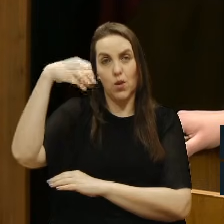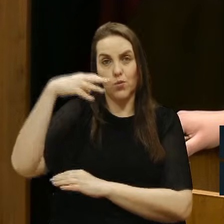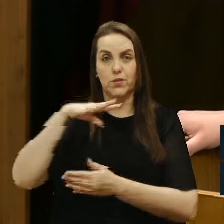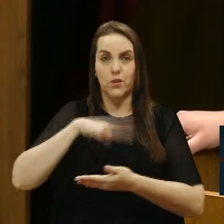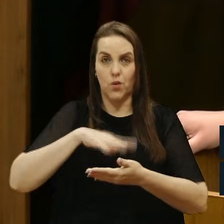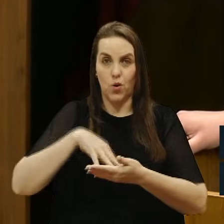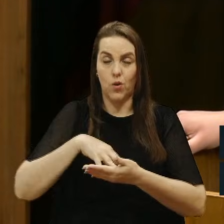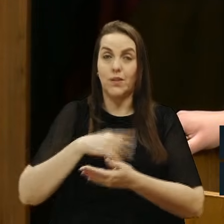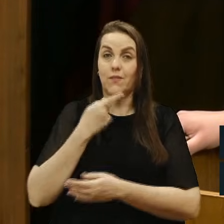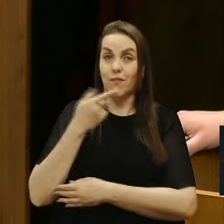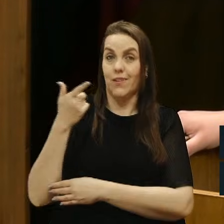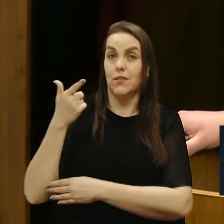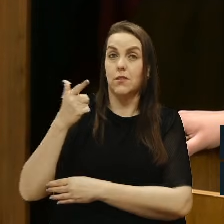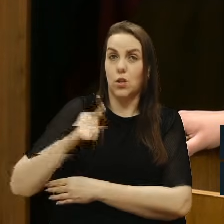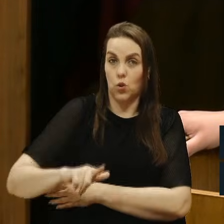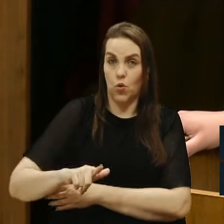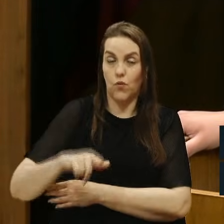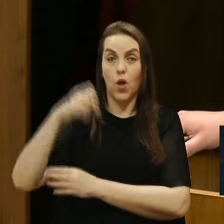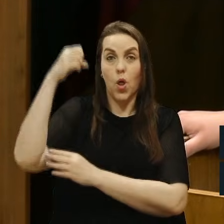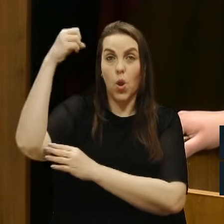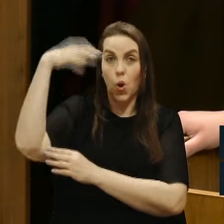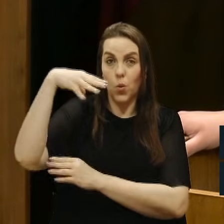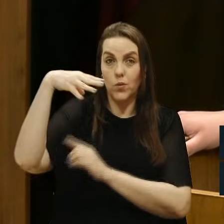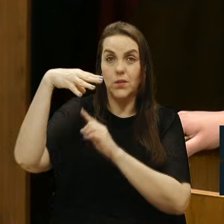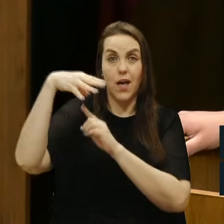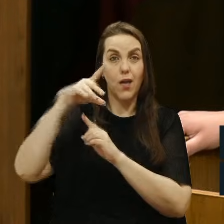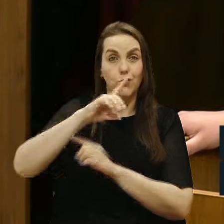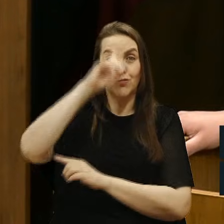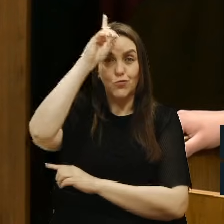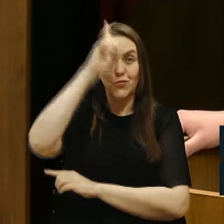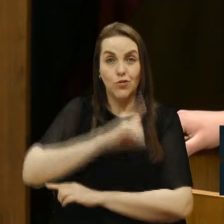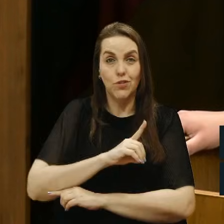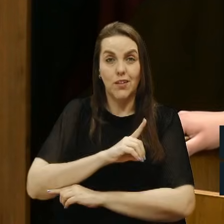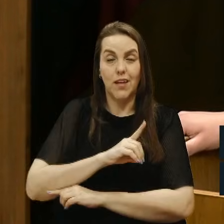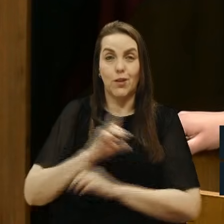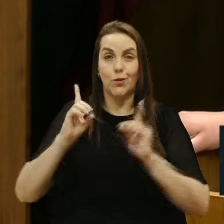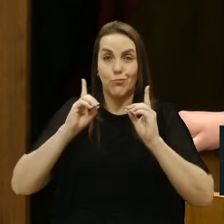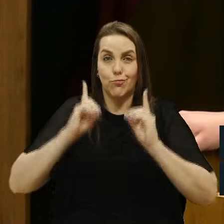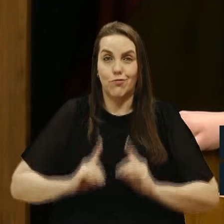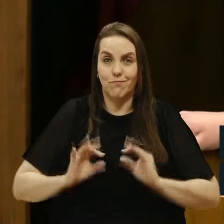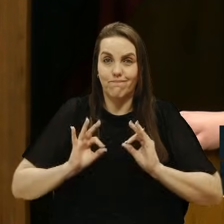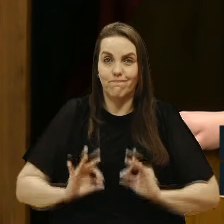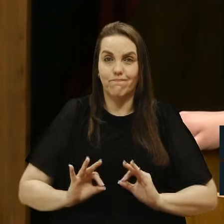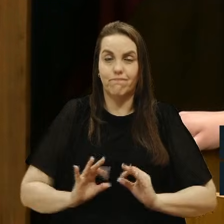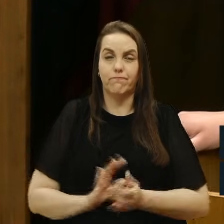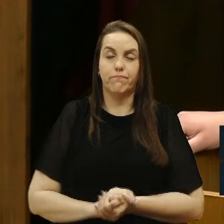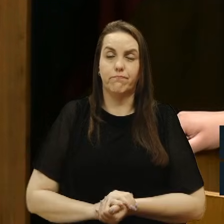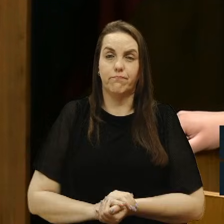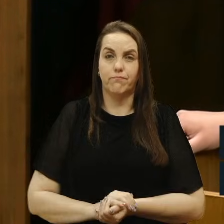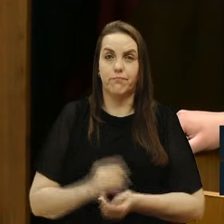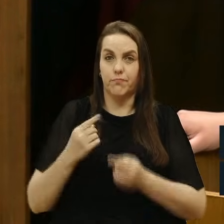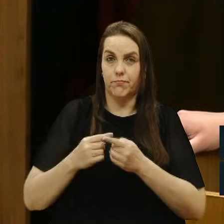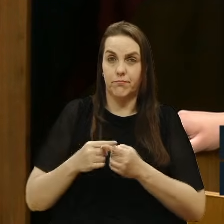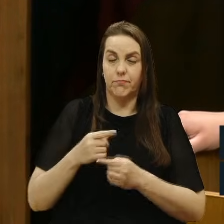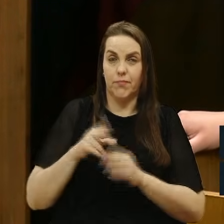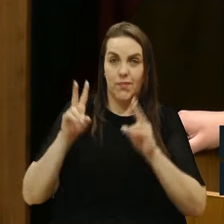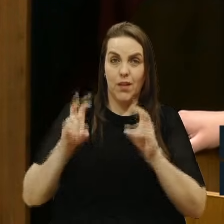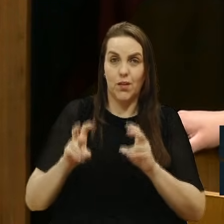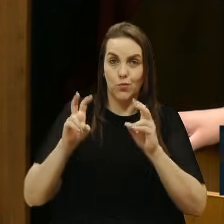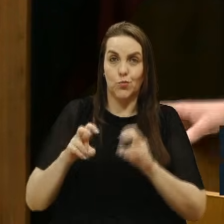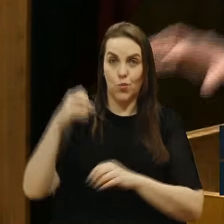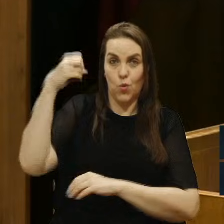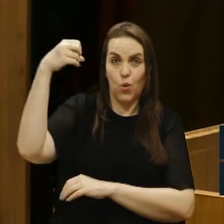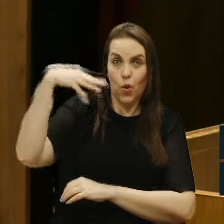E, repito, luz que é algo que é um direito, uma dignidade, que quando a gente fala de luz, a gente